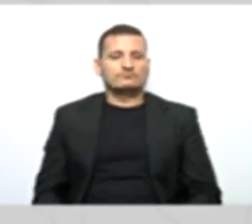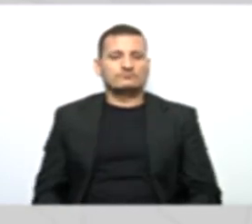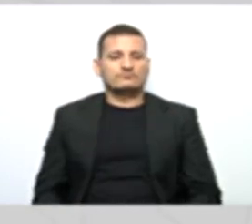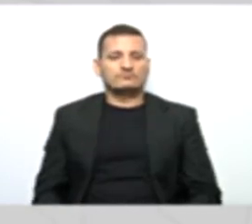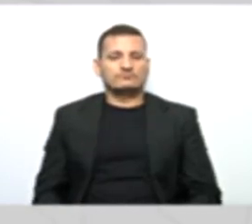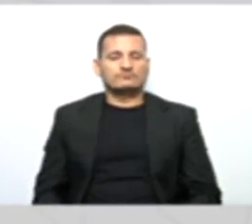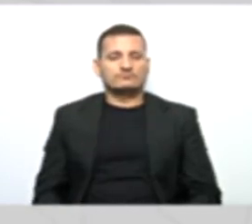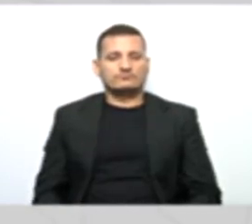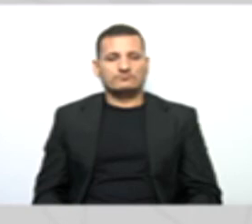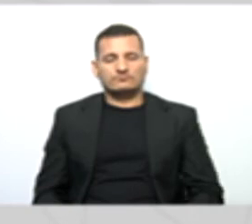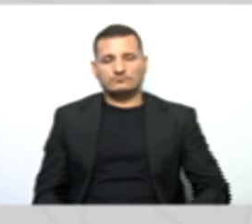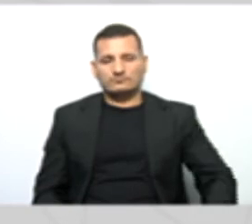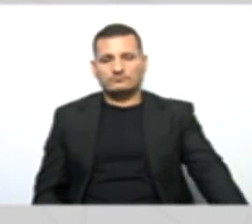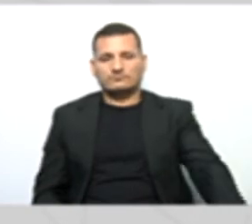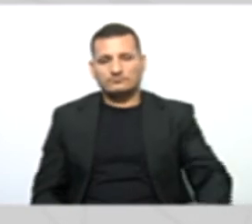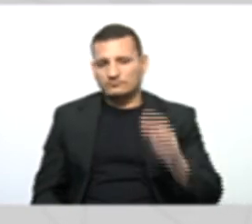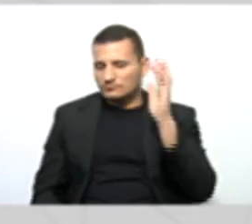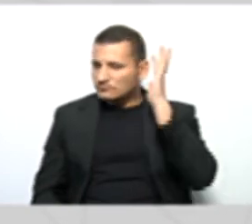exibir.